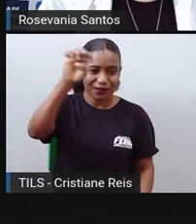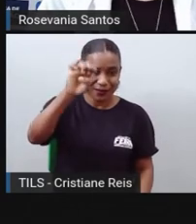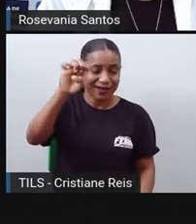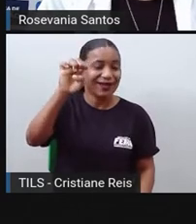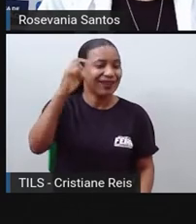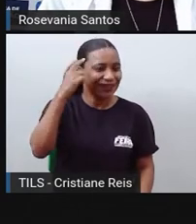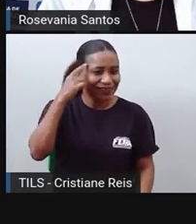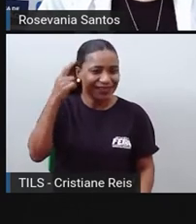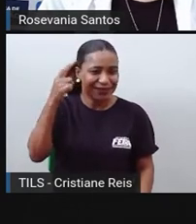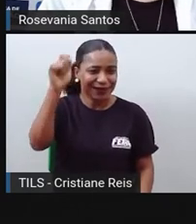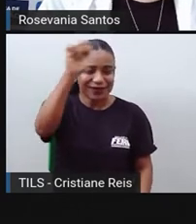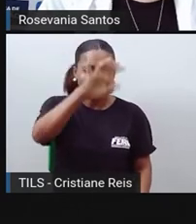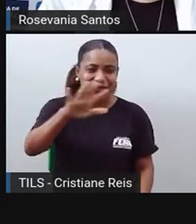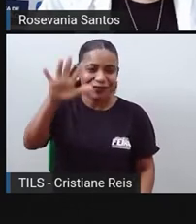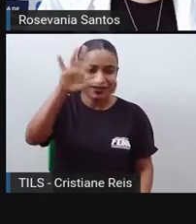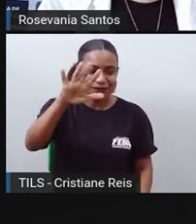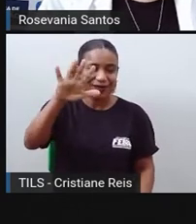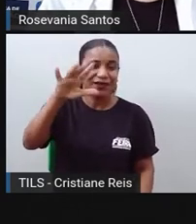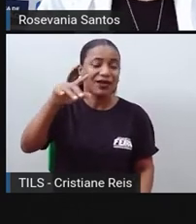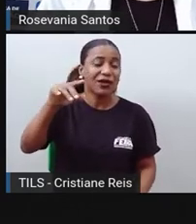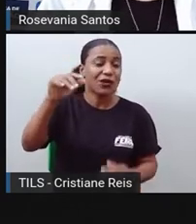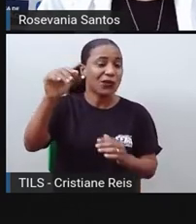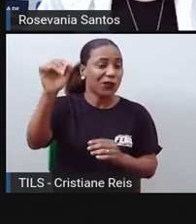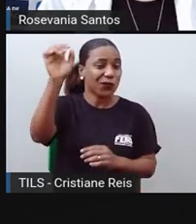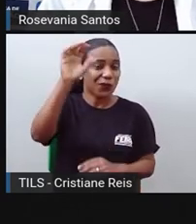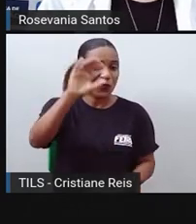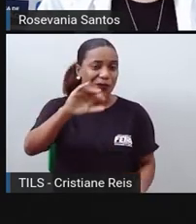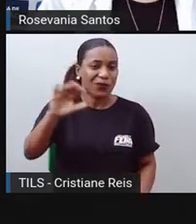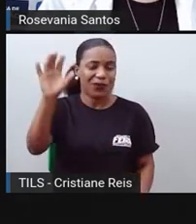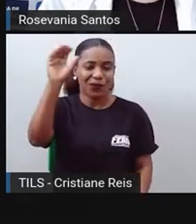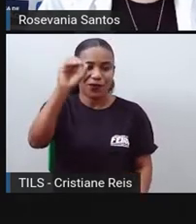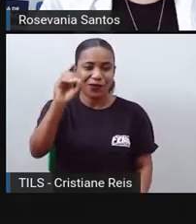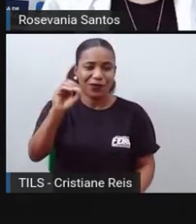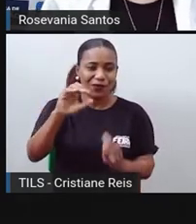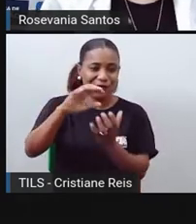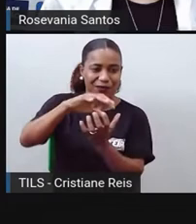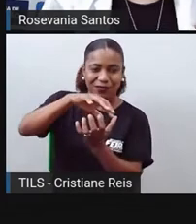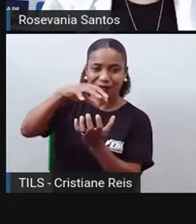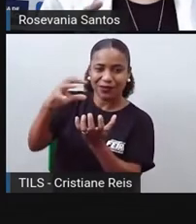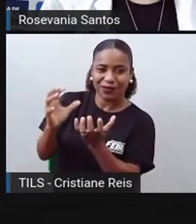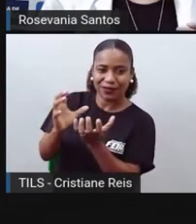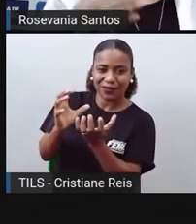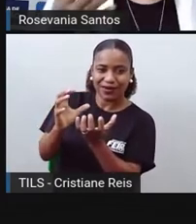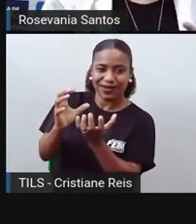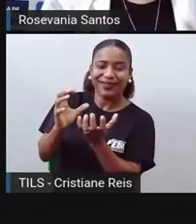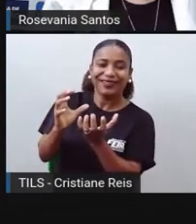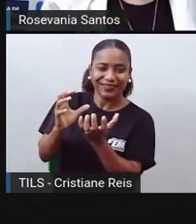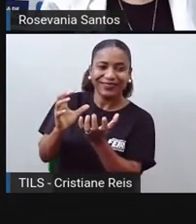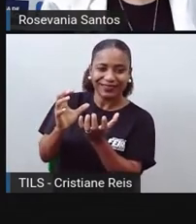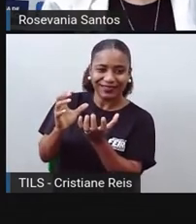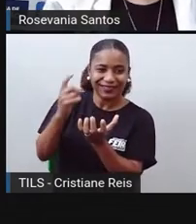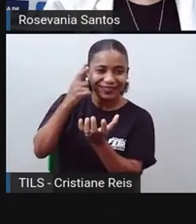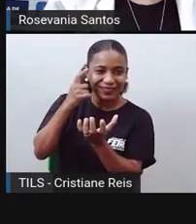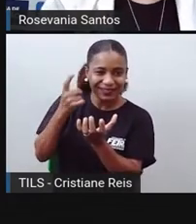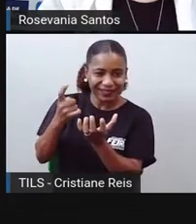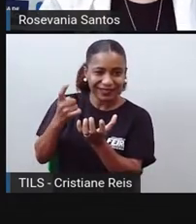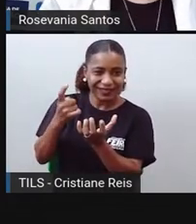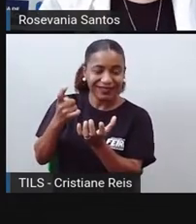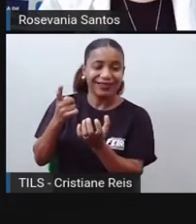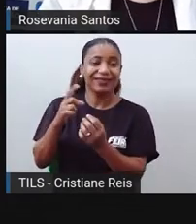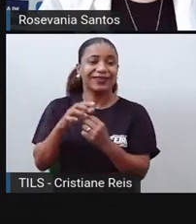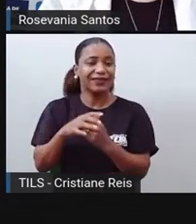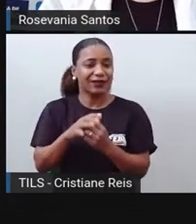Próximo, essa aqui de Oriente Médio, né? E aí foi se, embora dizendo assim, né, se habituando a ouvir falar isso,